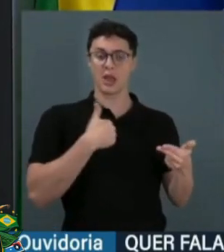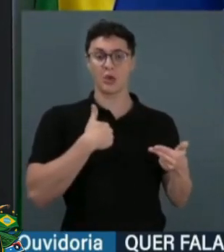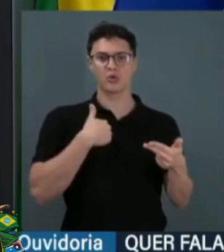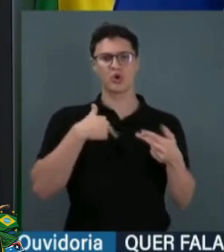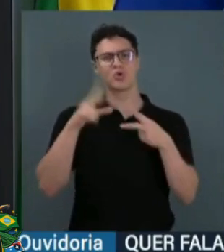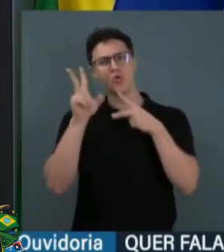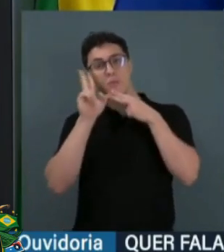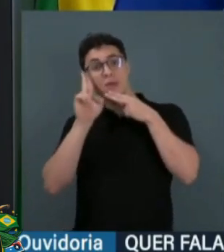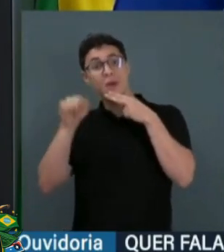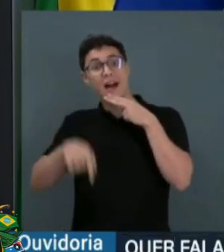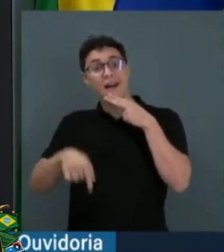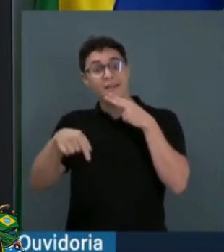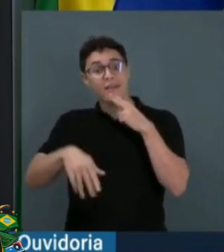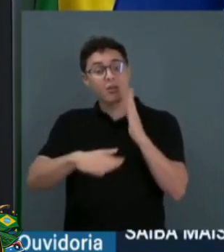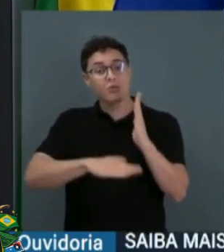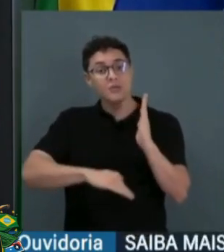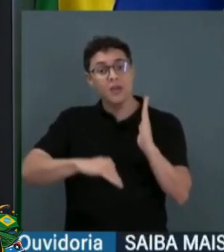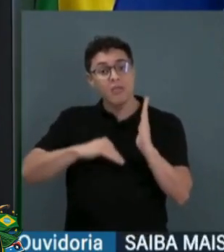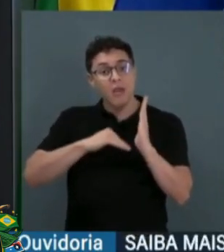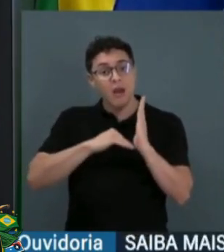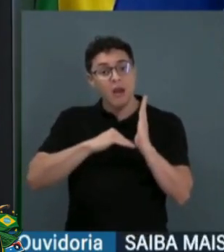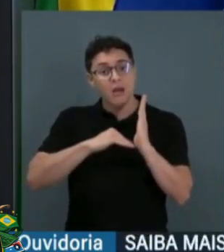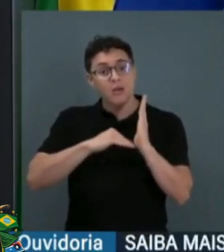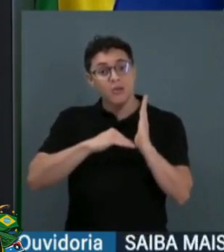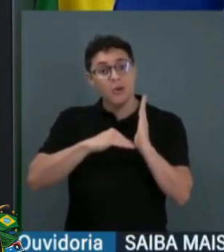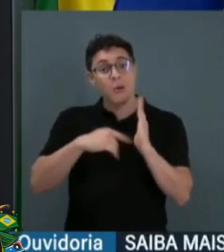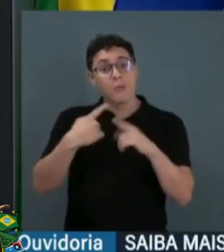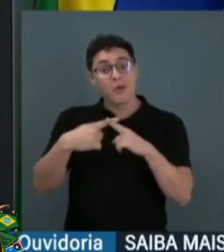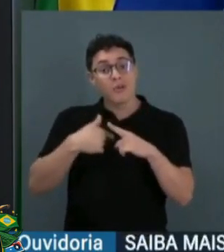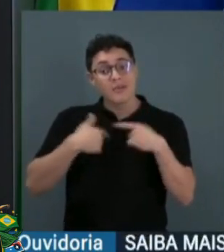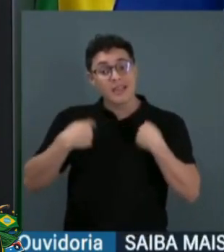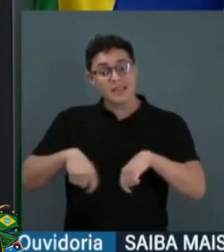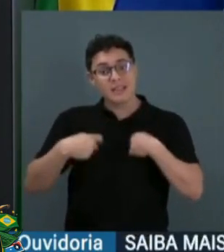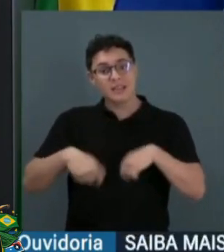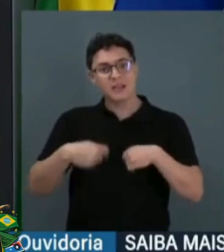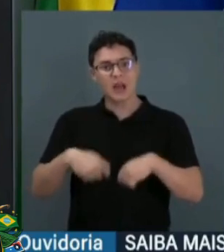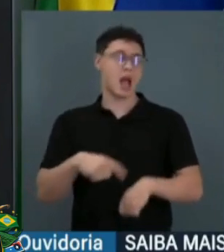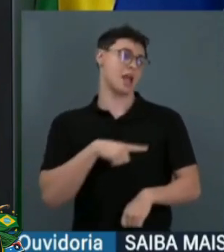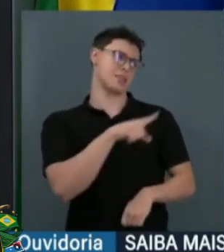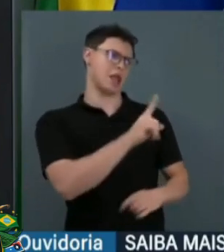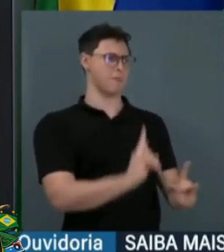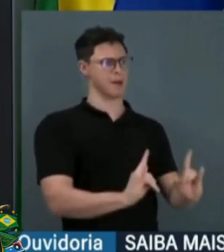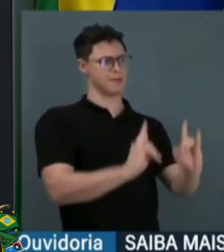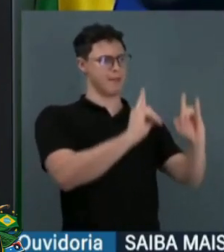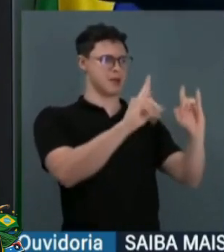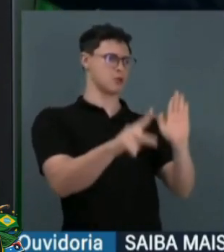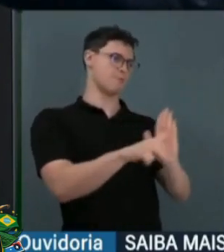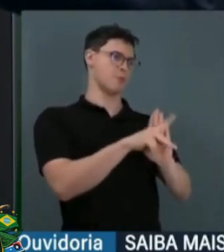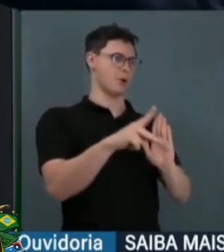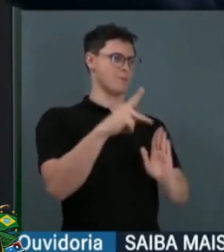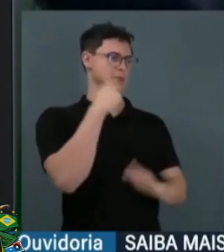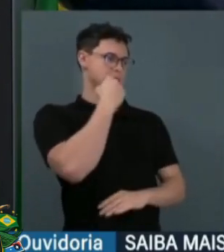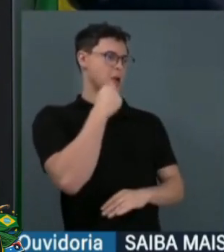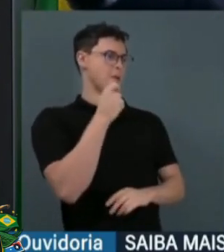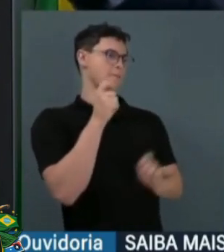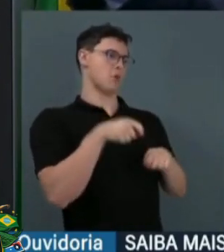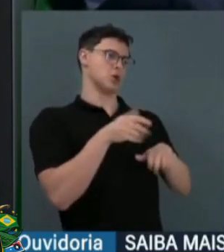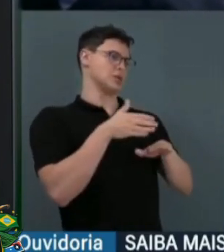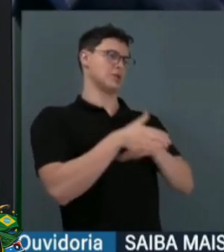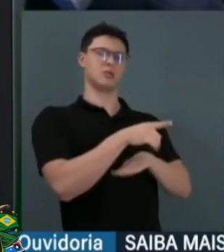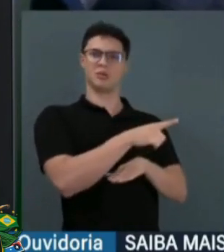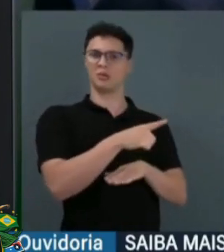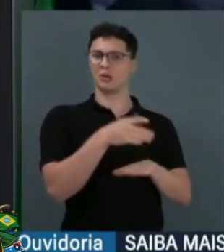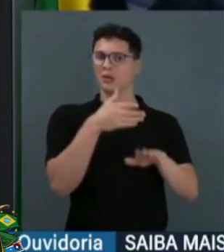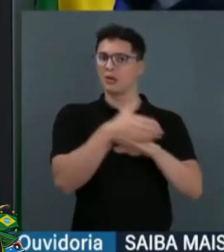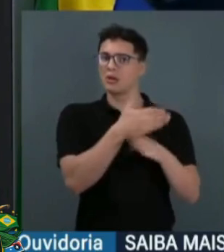protesto. Eu estou dormindo por necessidade. Tem um apartamento funcional. Quem quiser pode entrar lá, eu não tenho